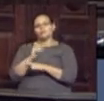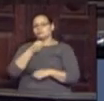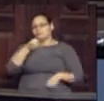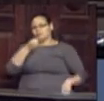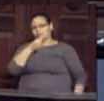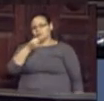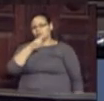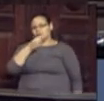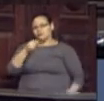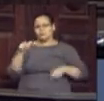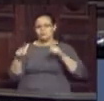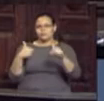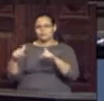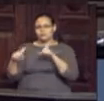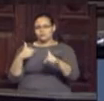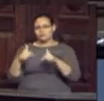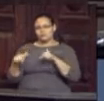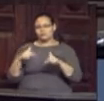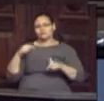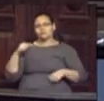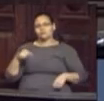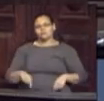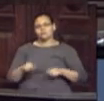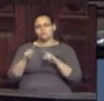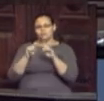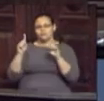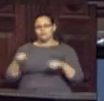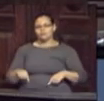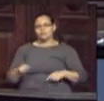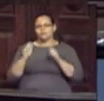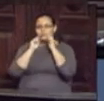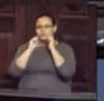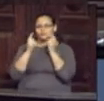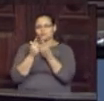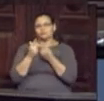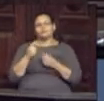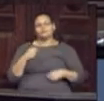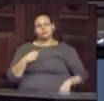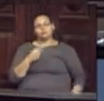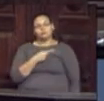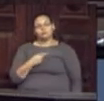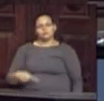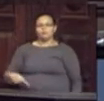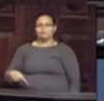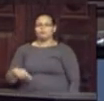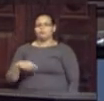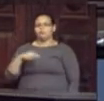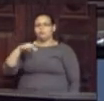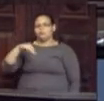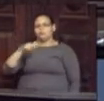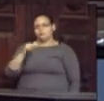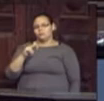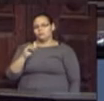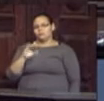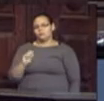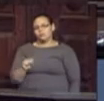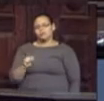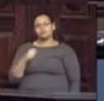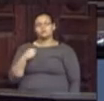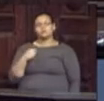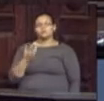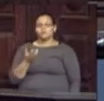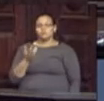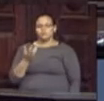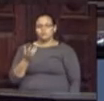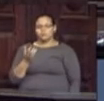imprensa, trabalhadores desta casa. Senhor presidente, o deputado Marcos Vinícius, eu queria também aqui fazer uma